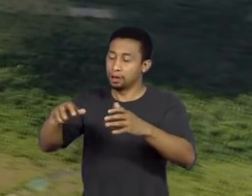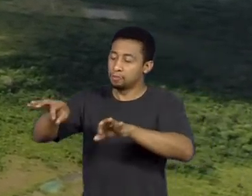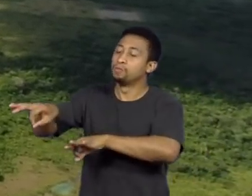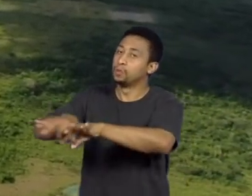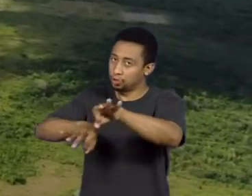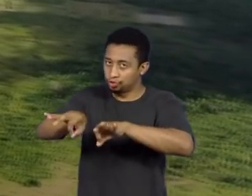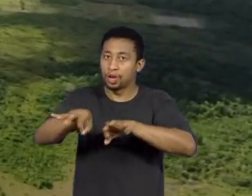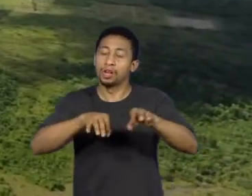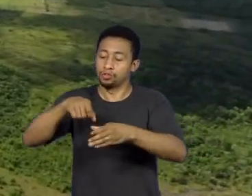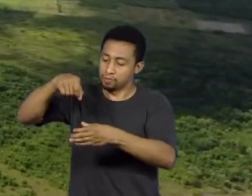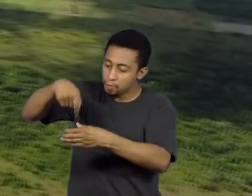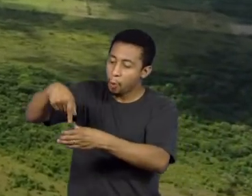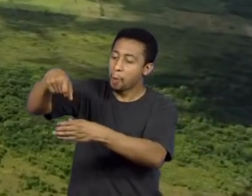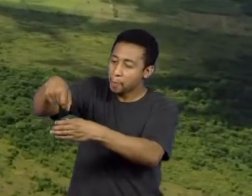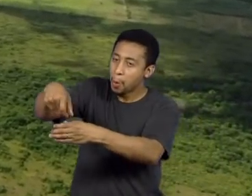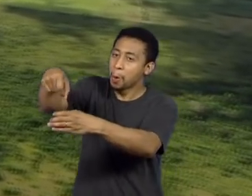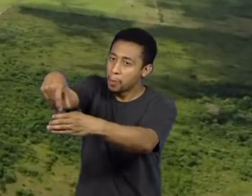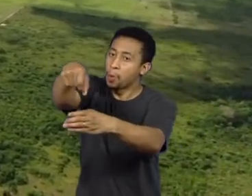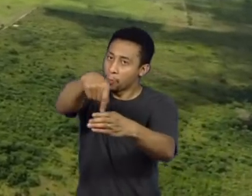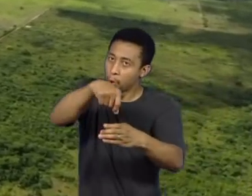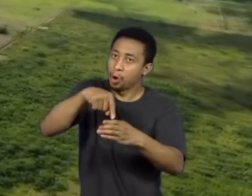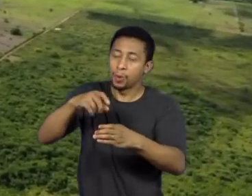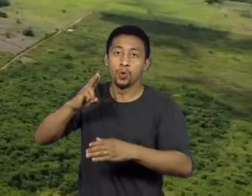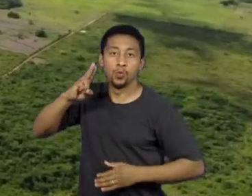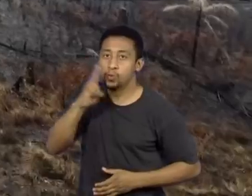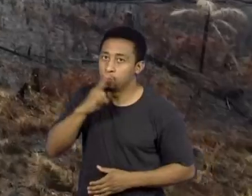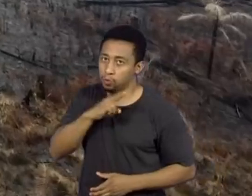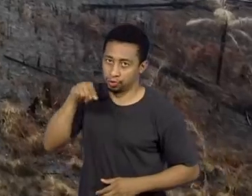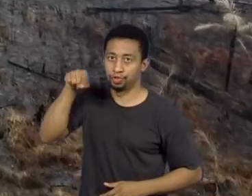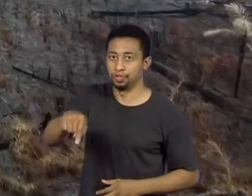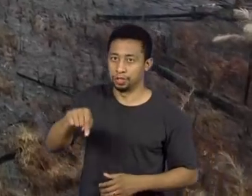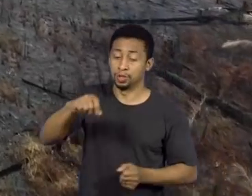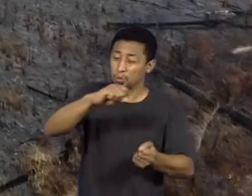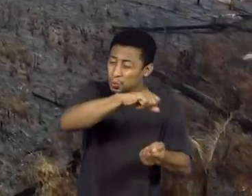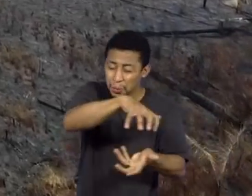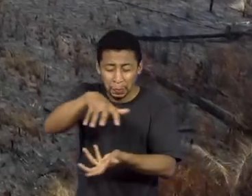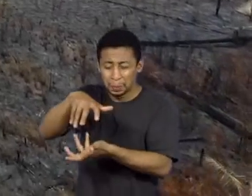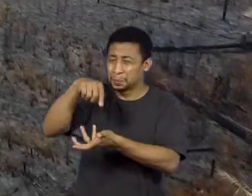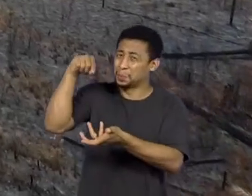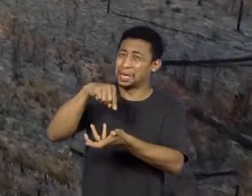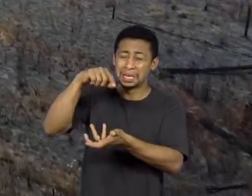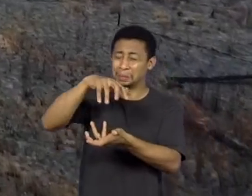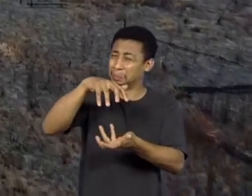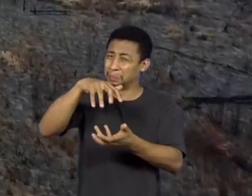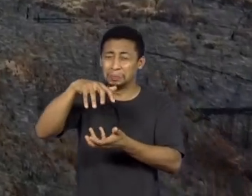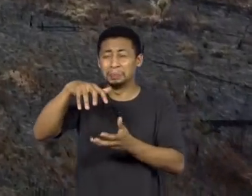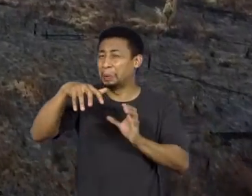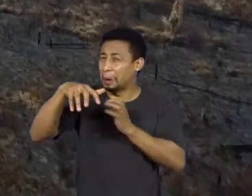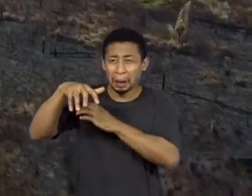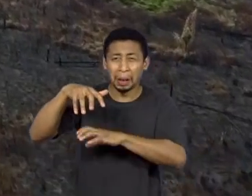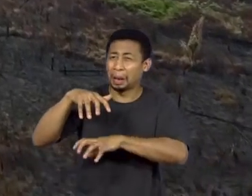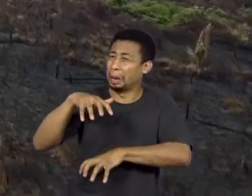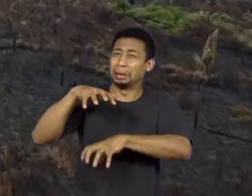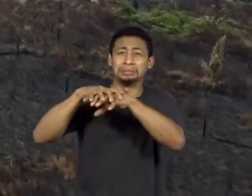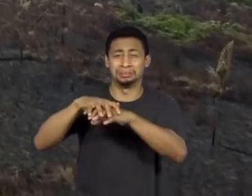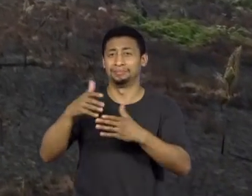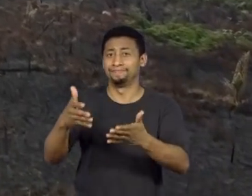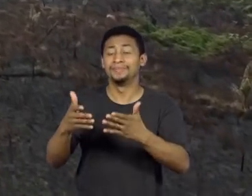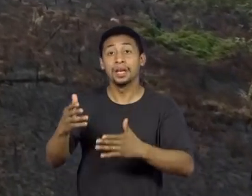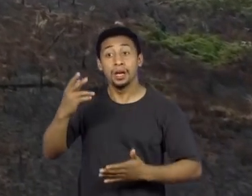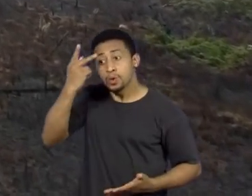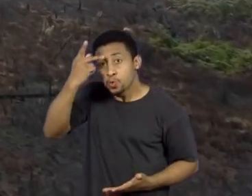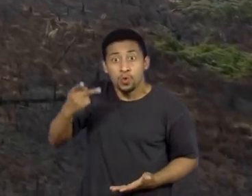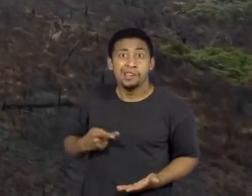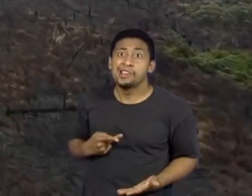ter projeto de reflorestamento. É uma emergência no planeta, é muito egoísmo as pessoas pensarem em